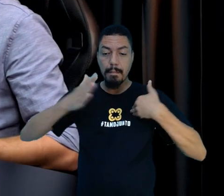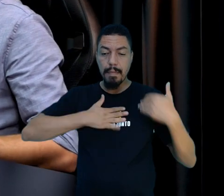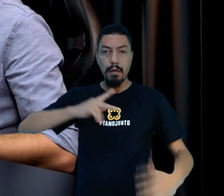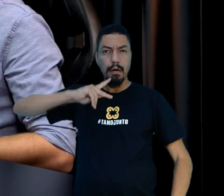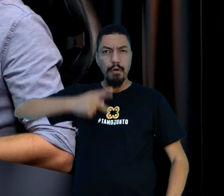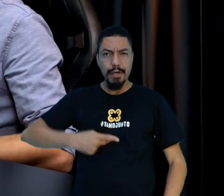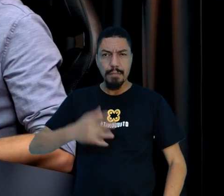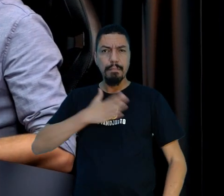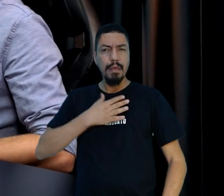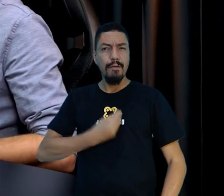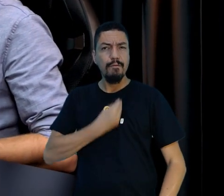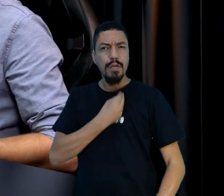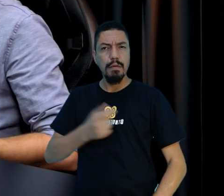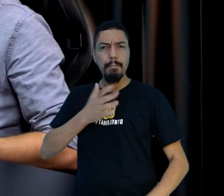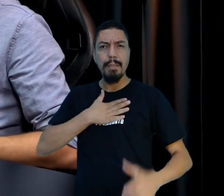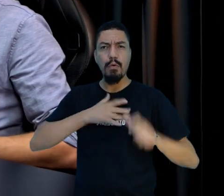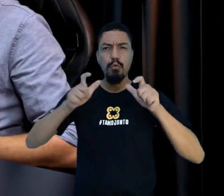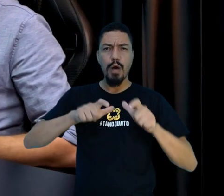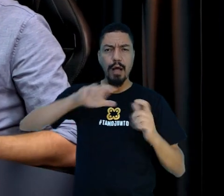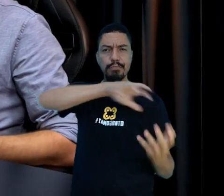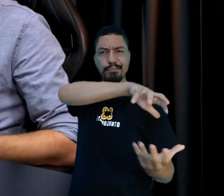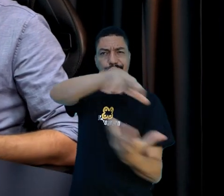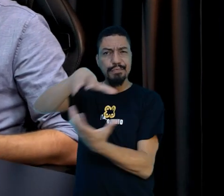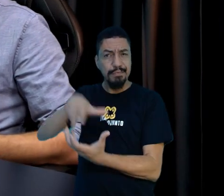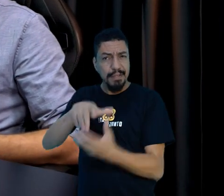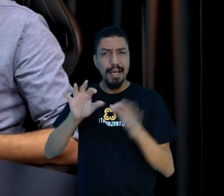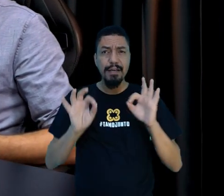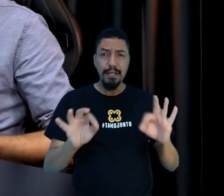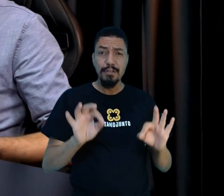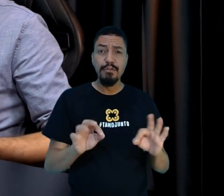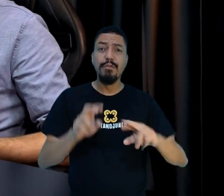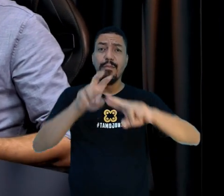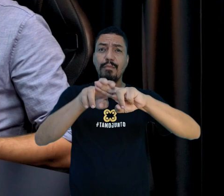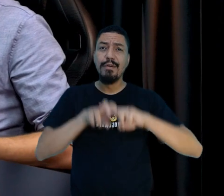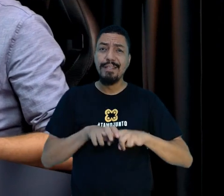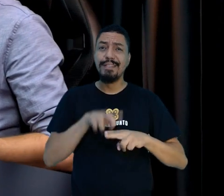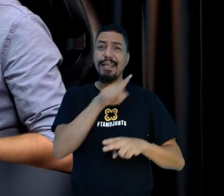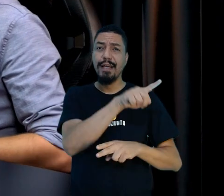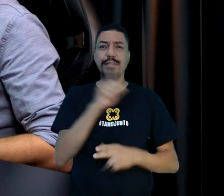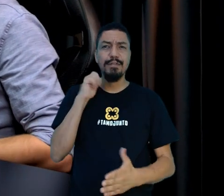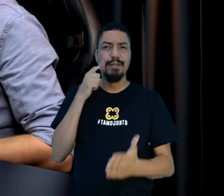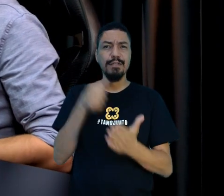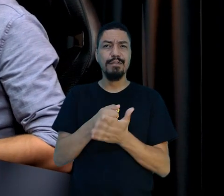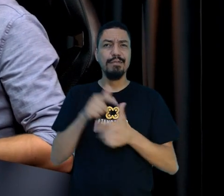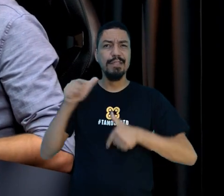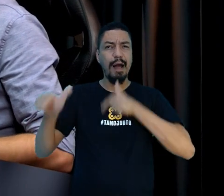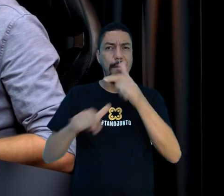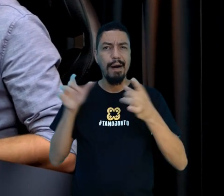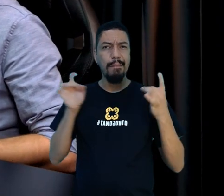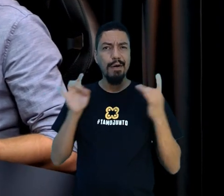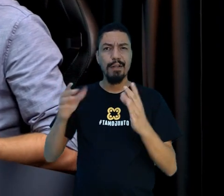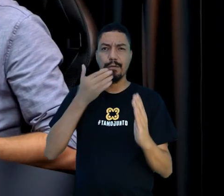reconheço, como eu existo no mundo, né? Isso foi um dos motivos dele querer sair da empresa. Ele acabou